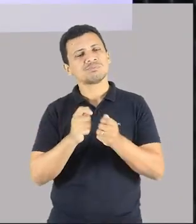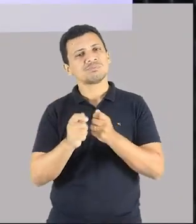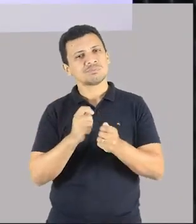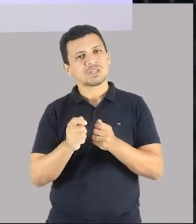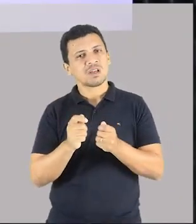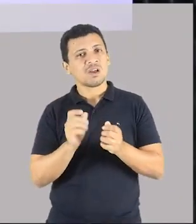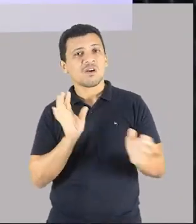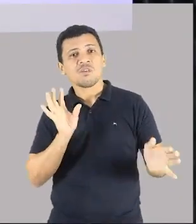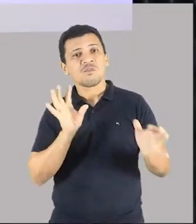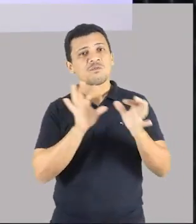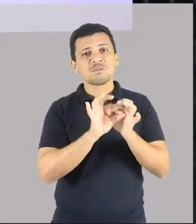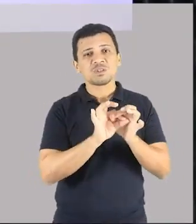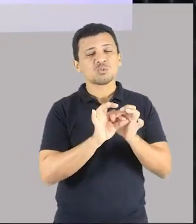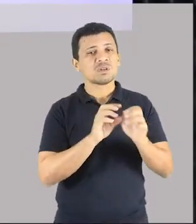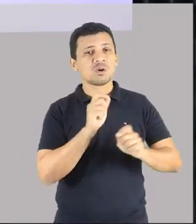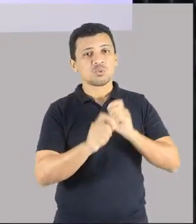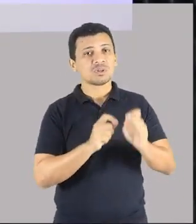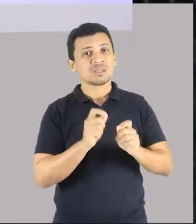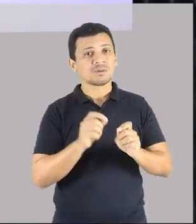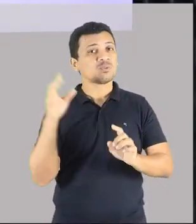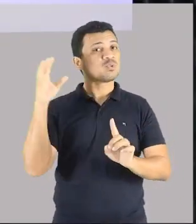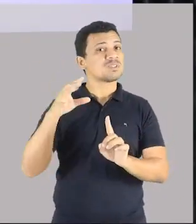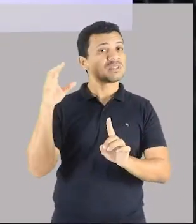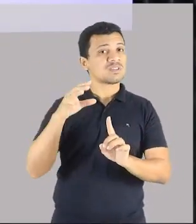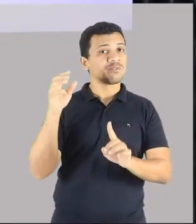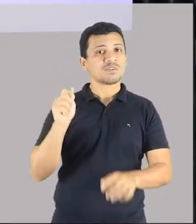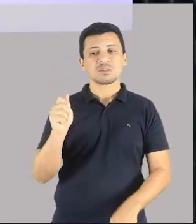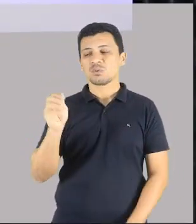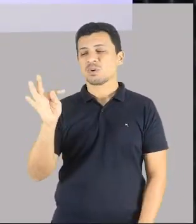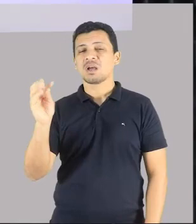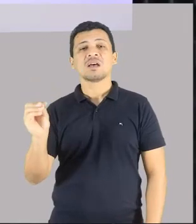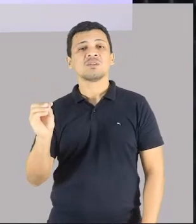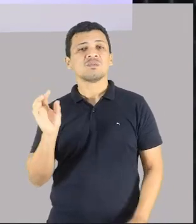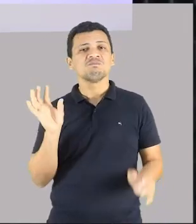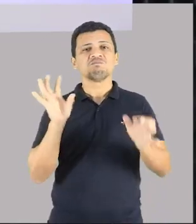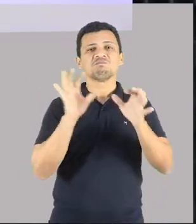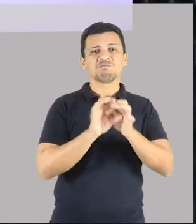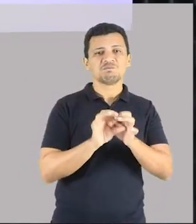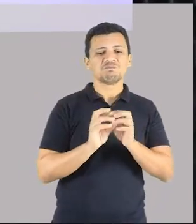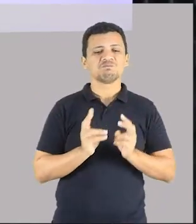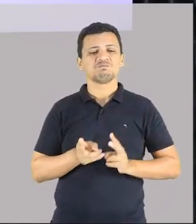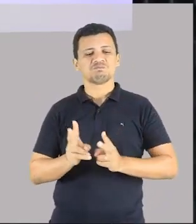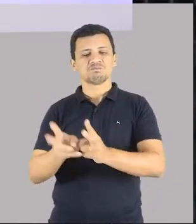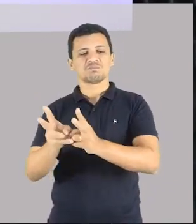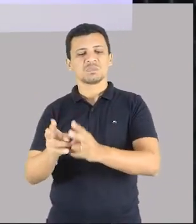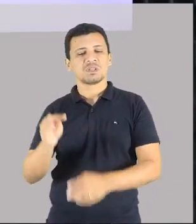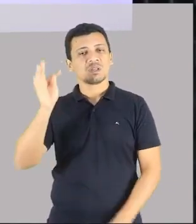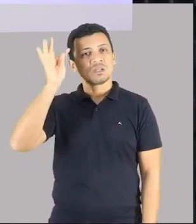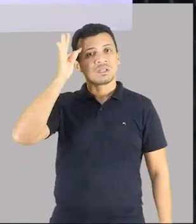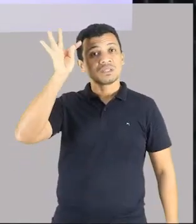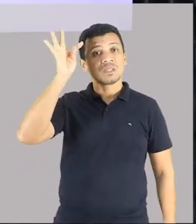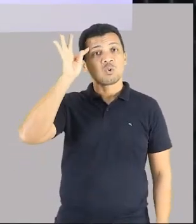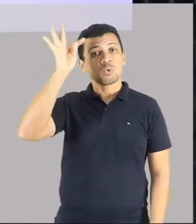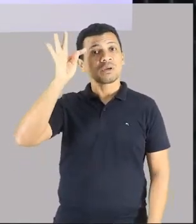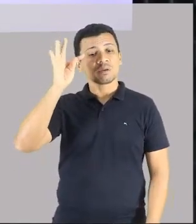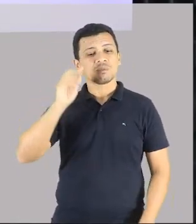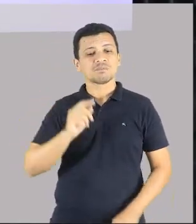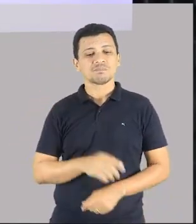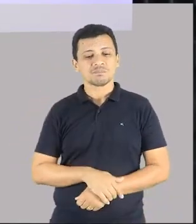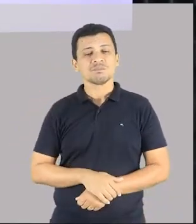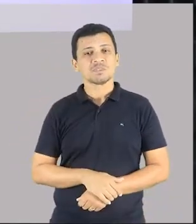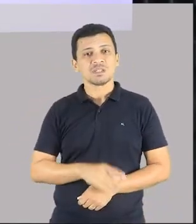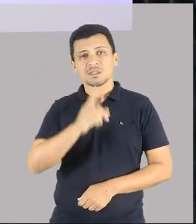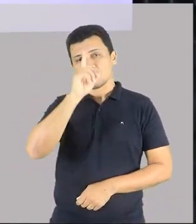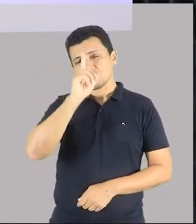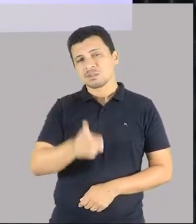vincular os efeitos daquele ato. Ela vincula a todo momento aquele ato. Então, a teoria dos atos determinantes